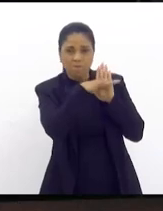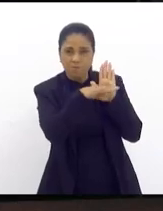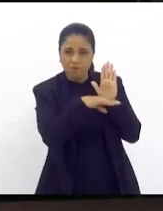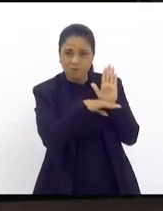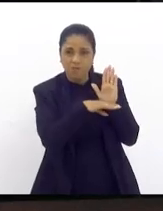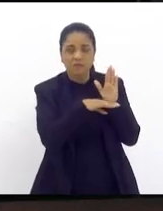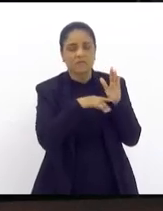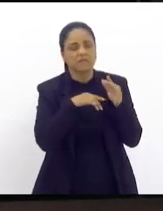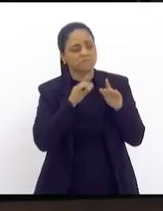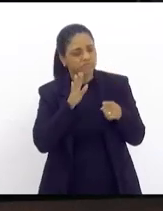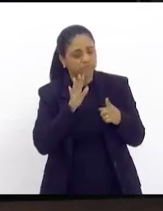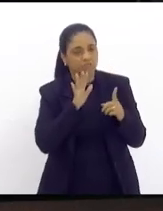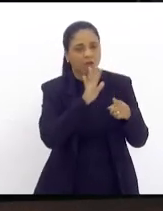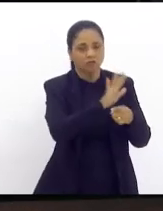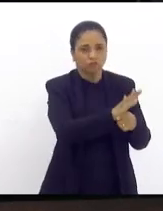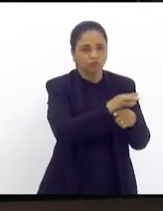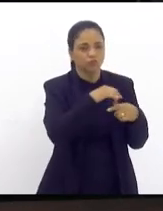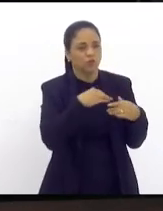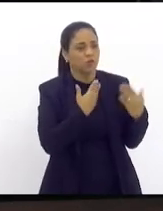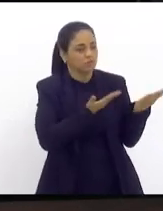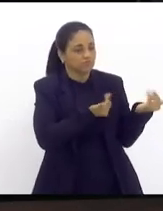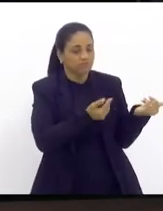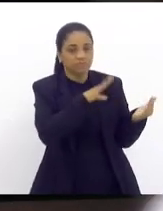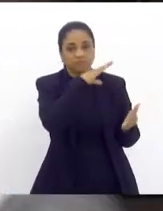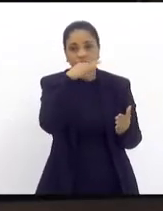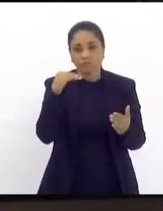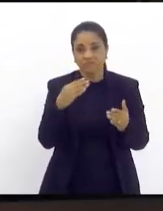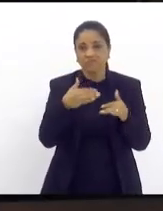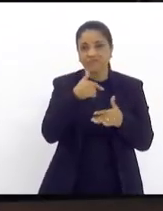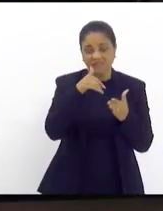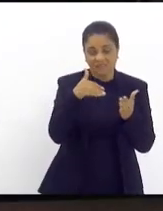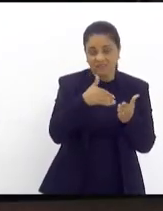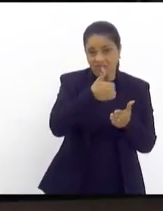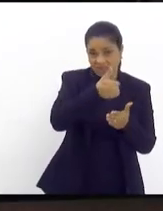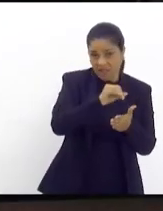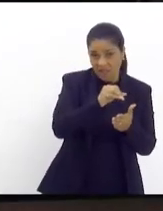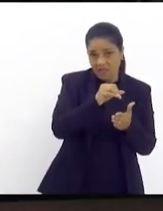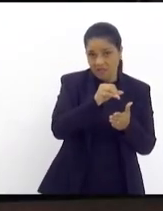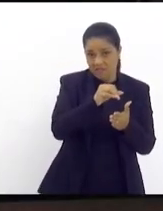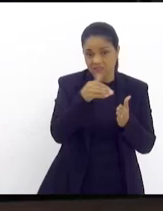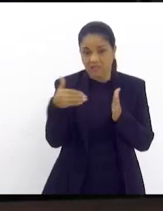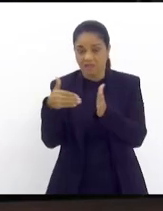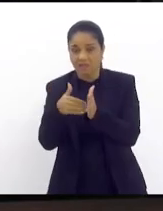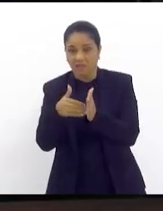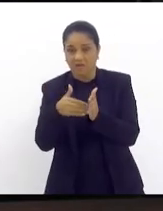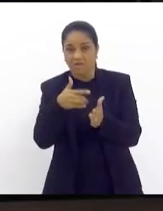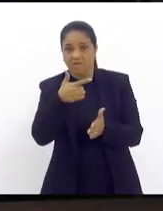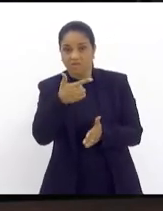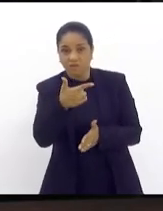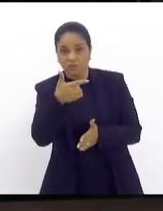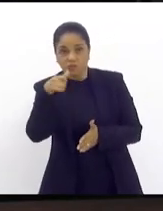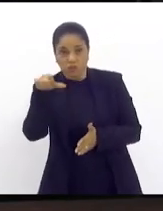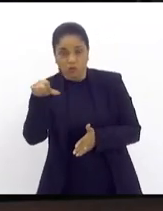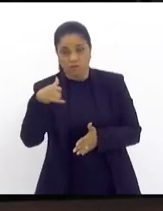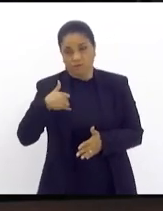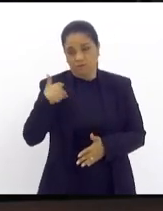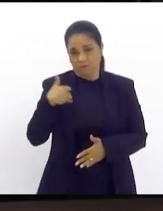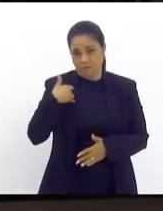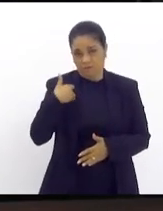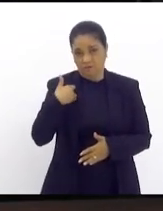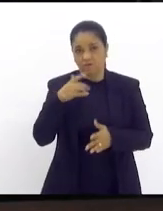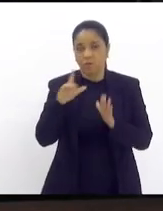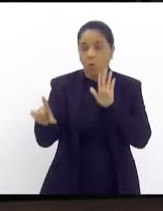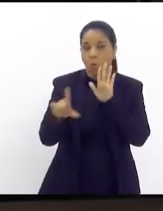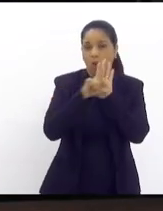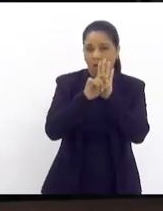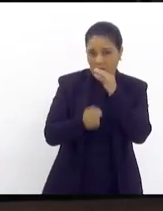adolescentes e jovens de 10 a 29 anos virou lei no âmbito do Estado do Rio de Janeiro em 2022